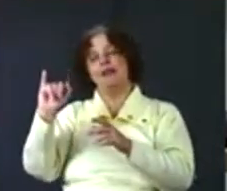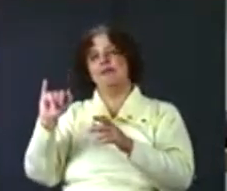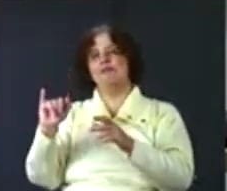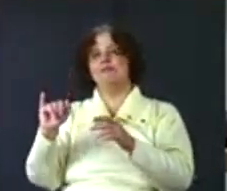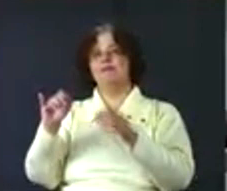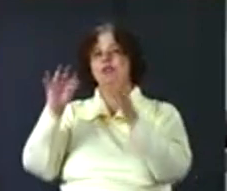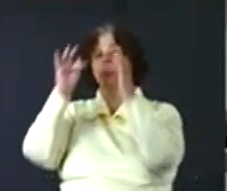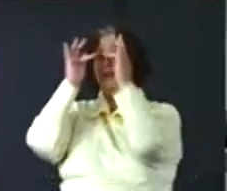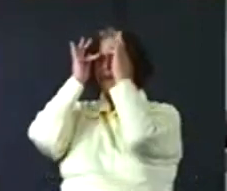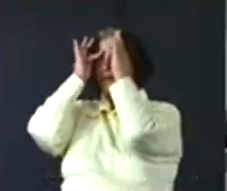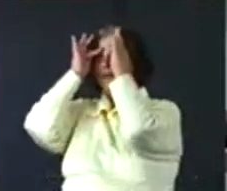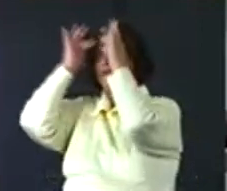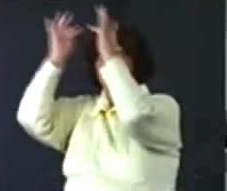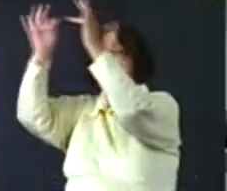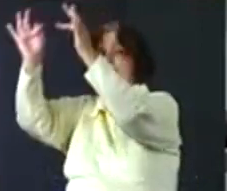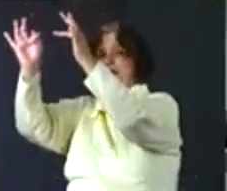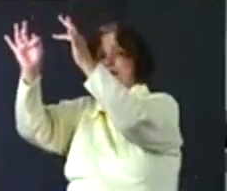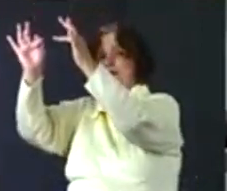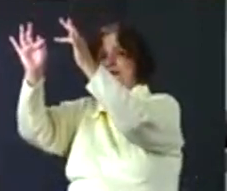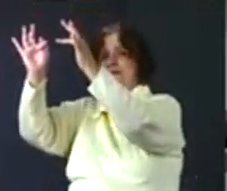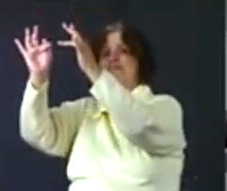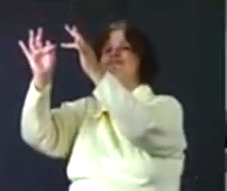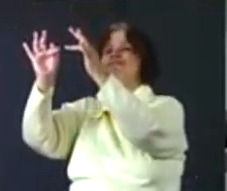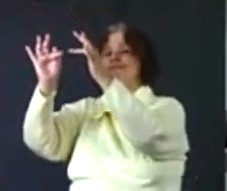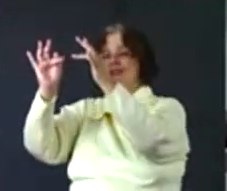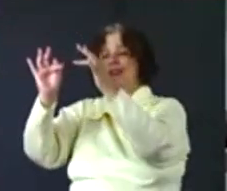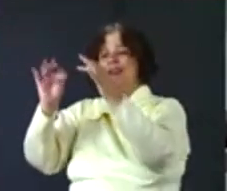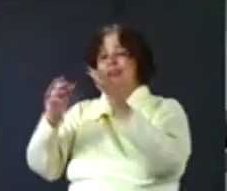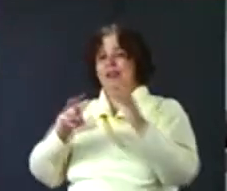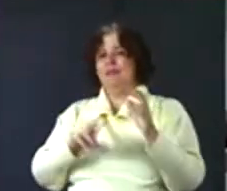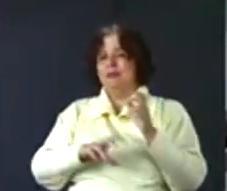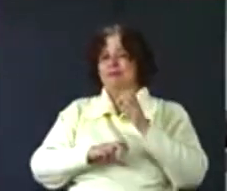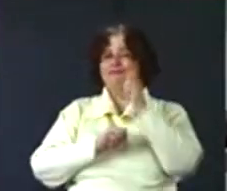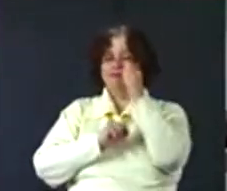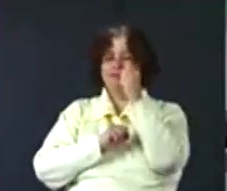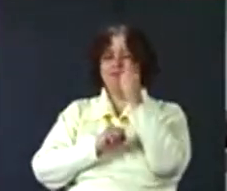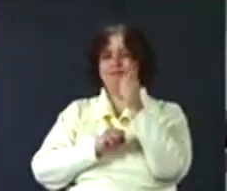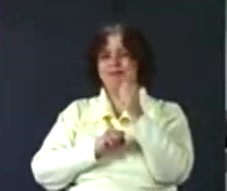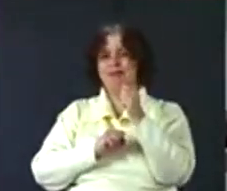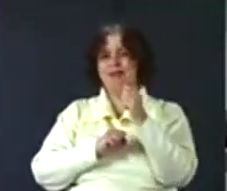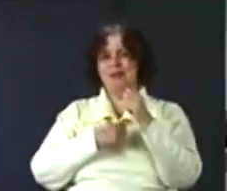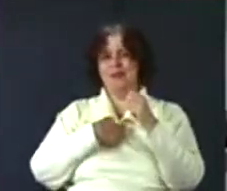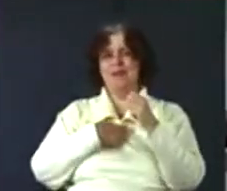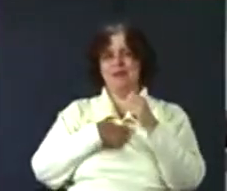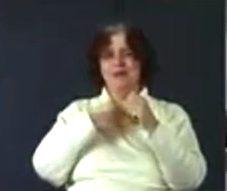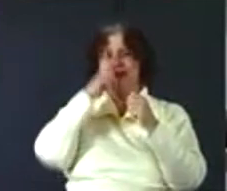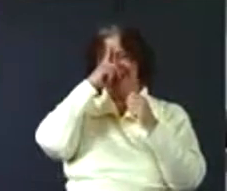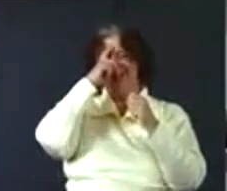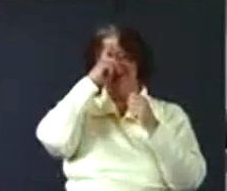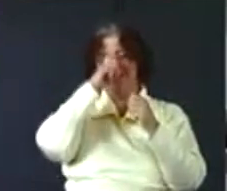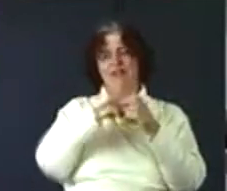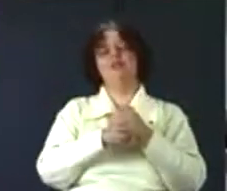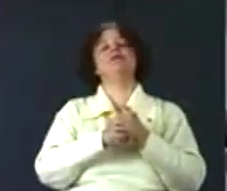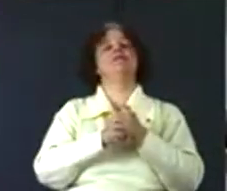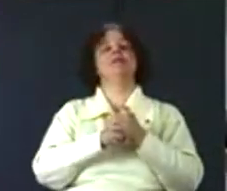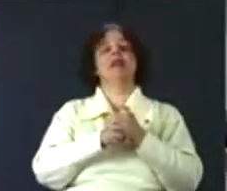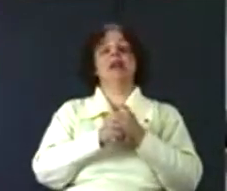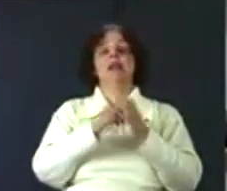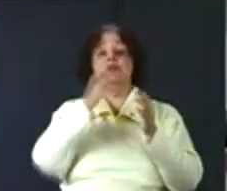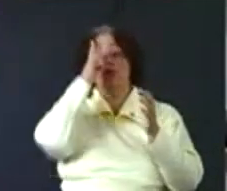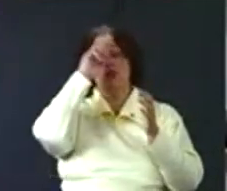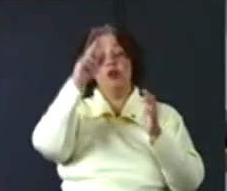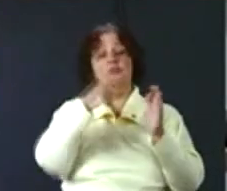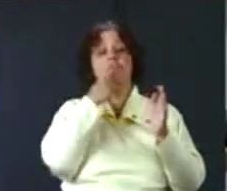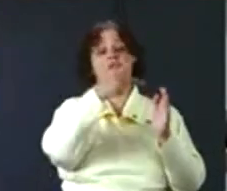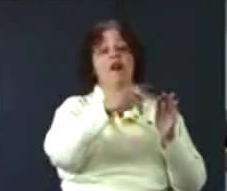fidelidade é uma palavra muito forte para os moradores de Esmirna. E o Senhor vai falar para essa igreja